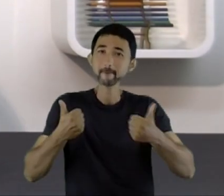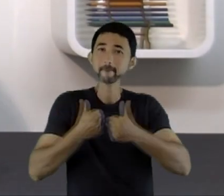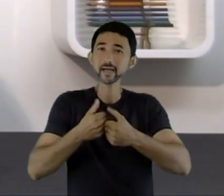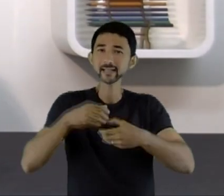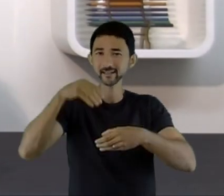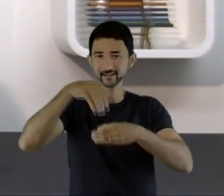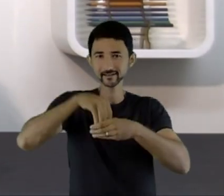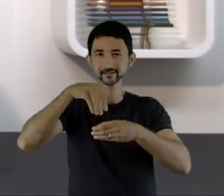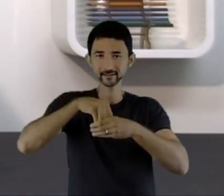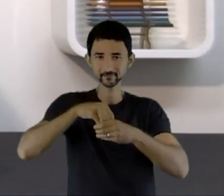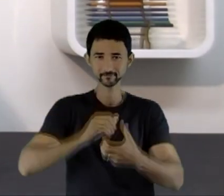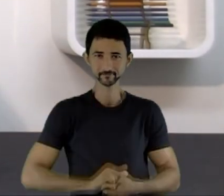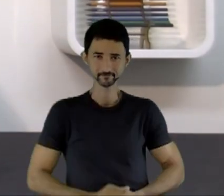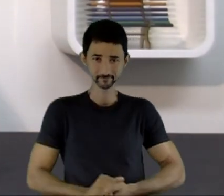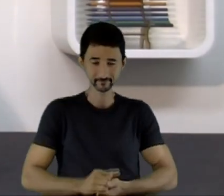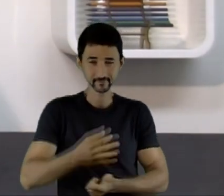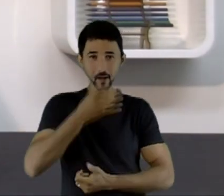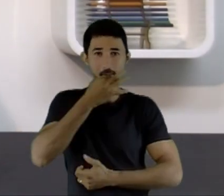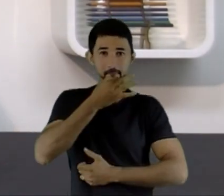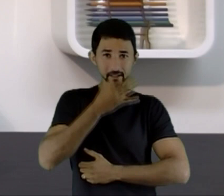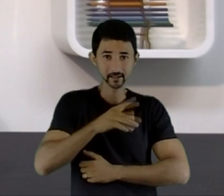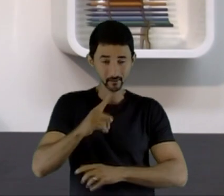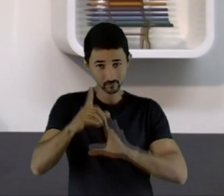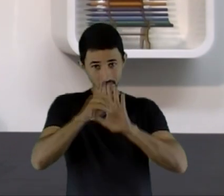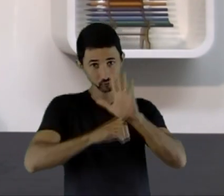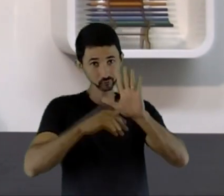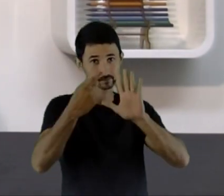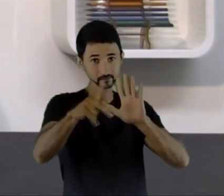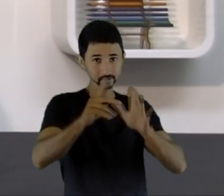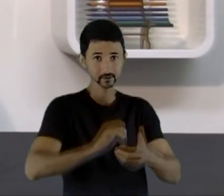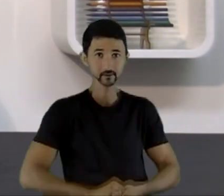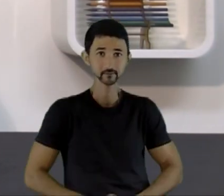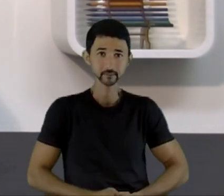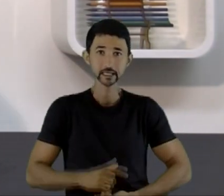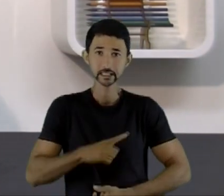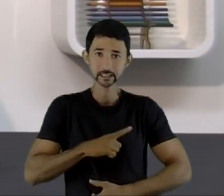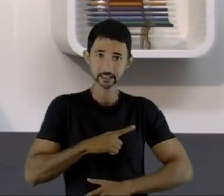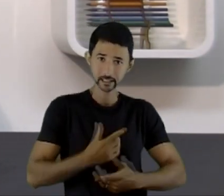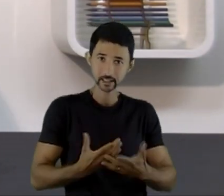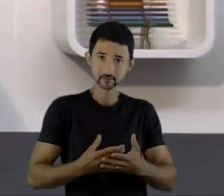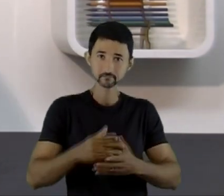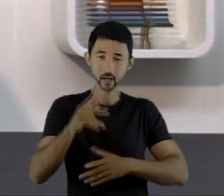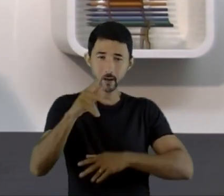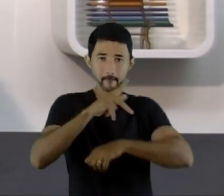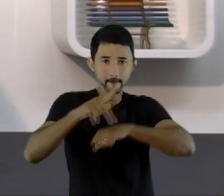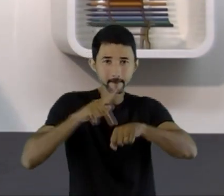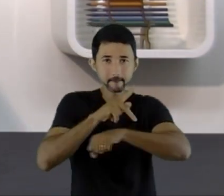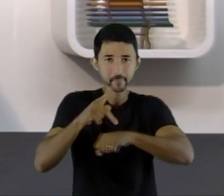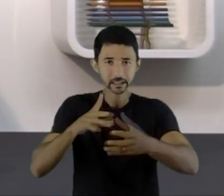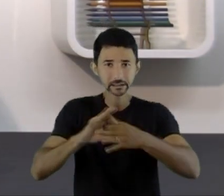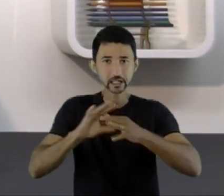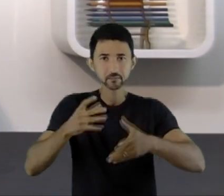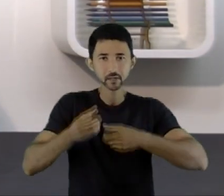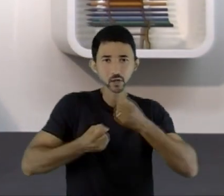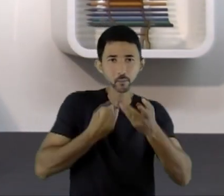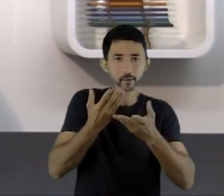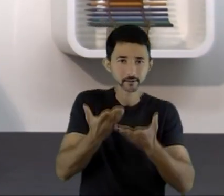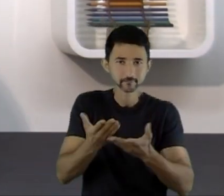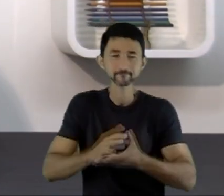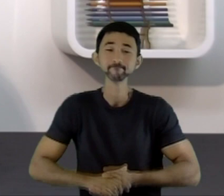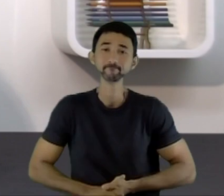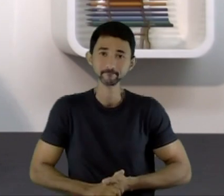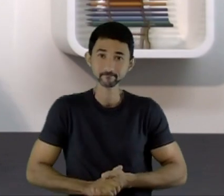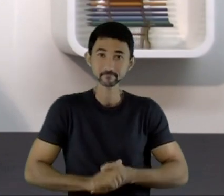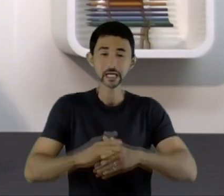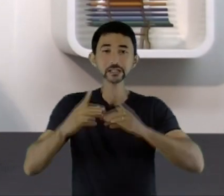eleições. Dar a sua opinião é um direito seu, porque existe algo no nosso país que nós chamamos de liberdade de expressão.